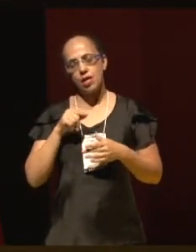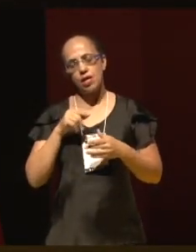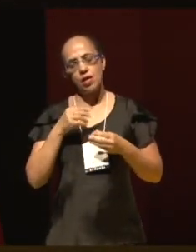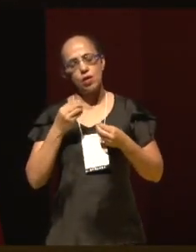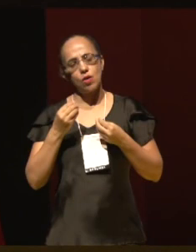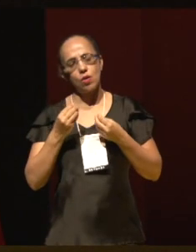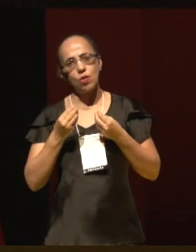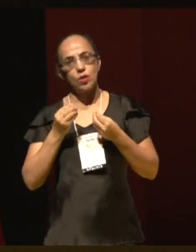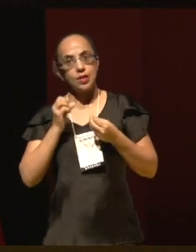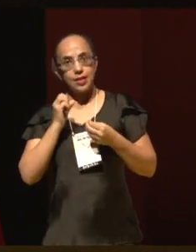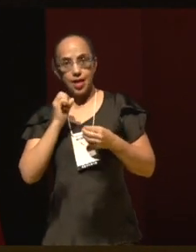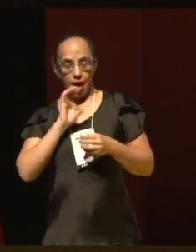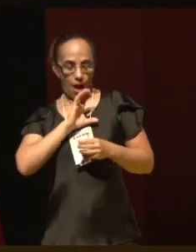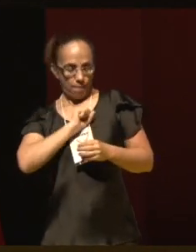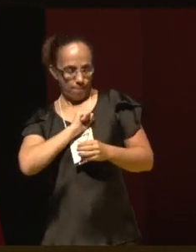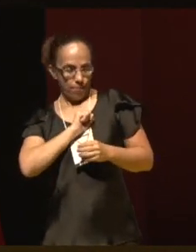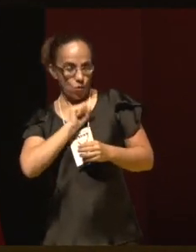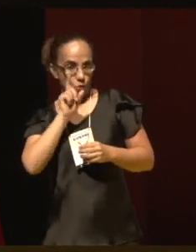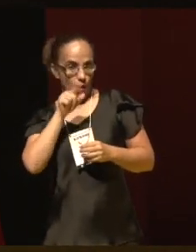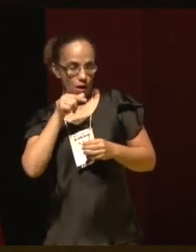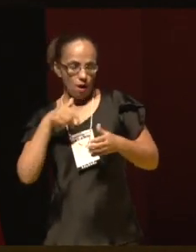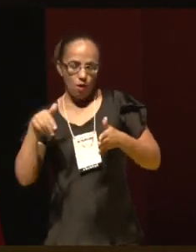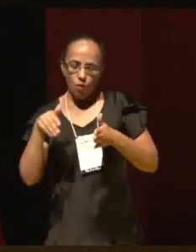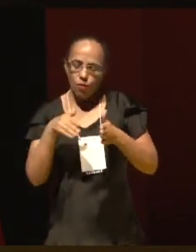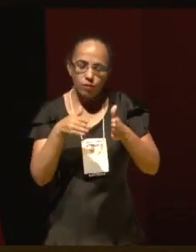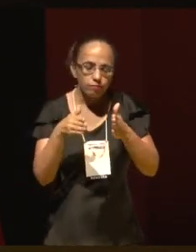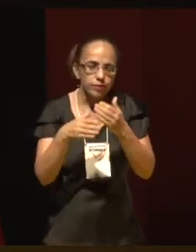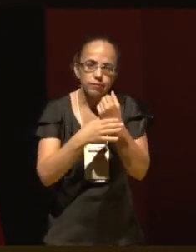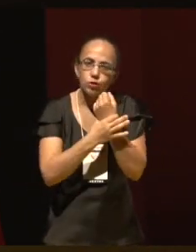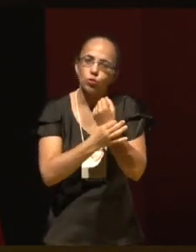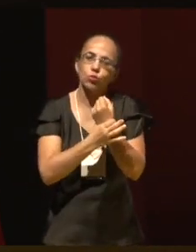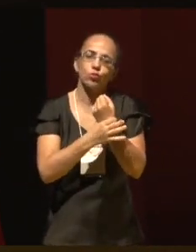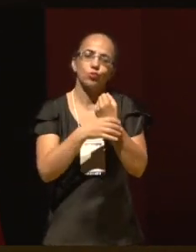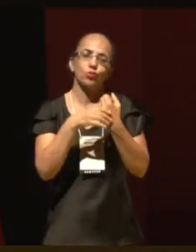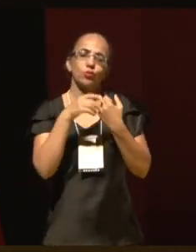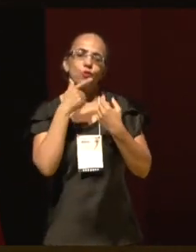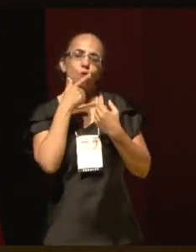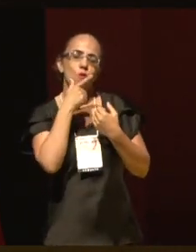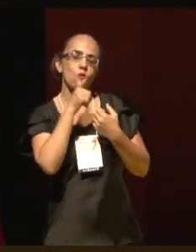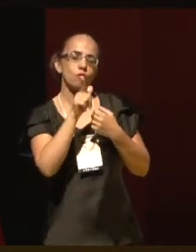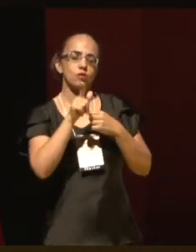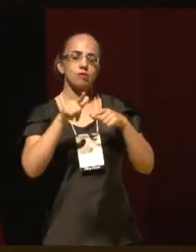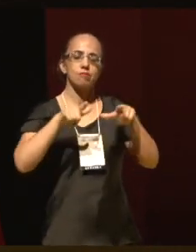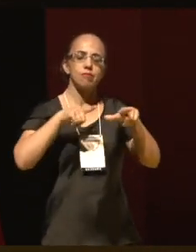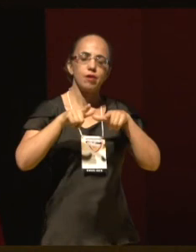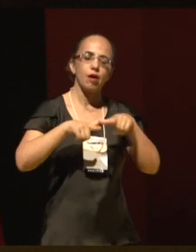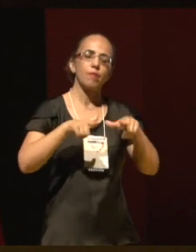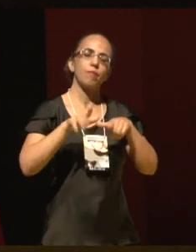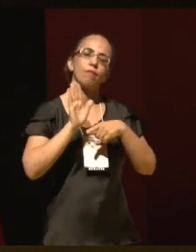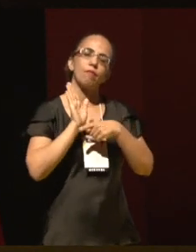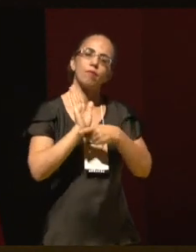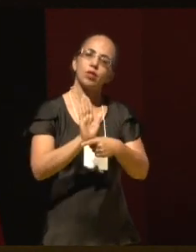Sem o amor, nós não podemos trabalhar o transtorno.